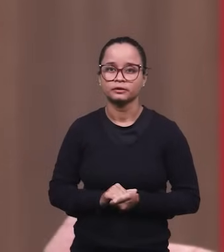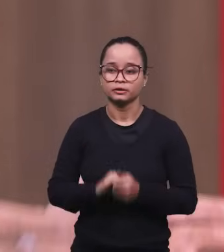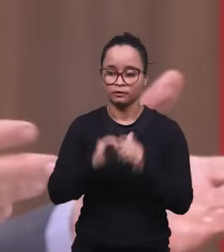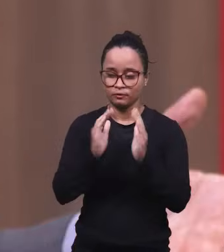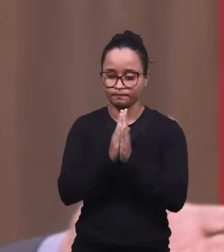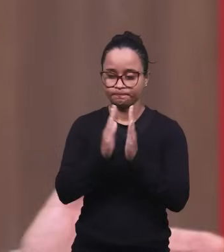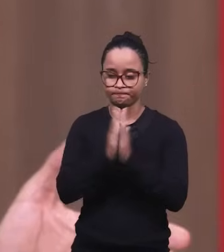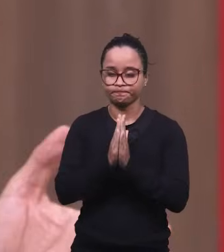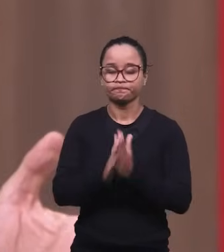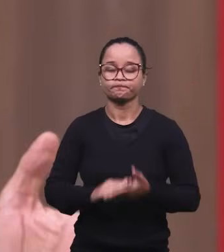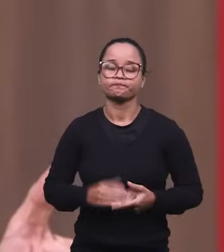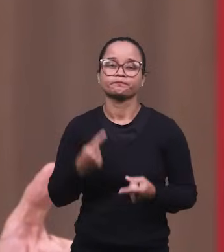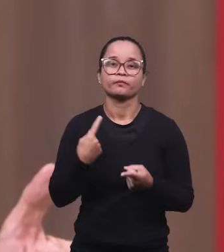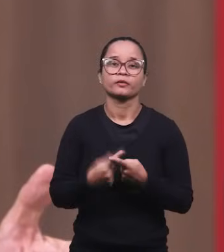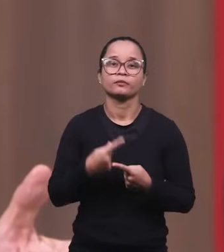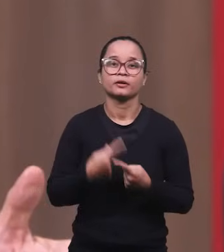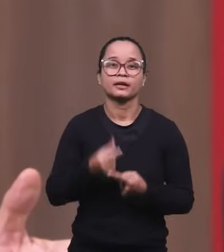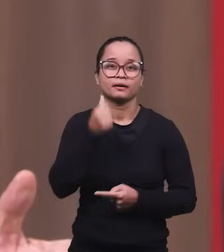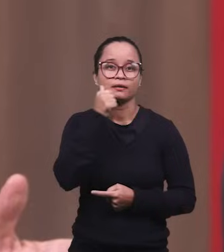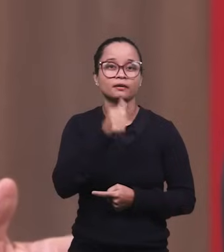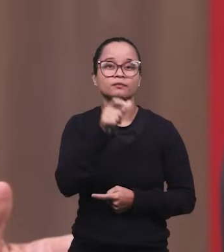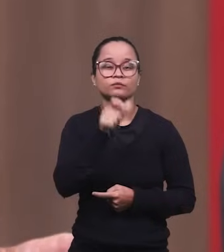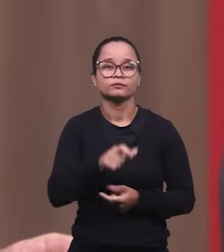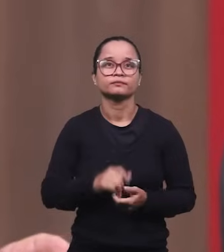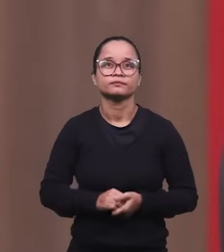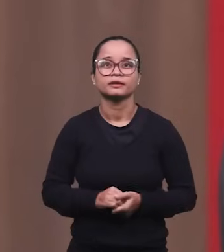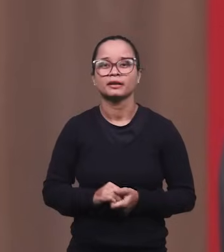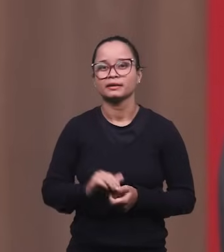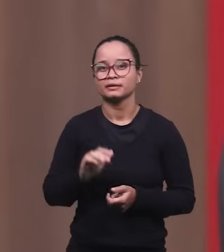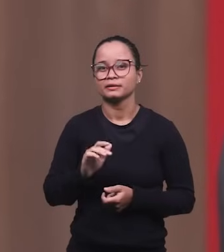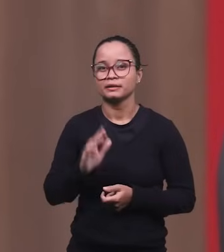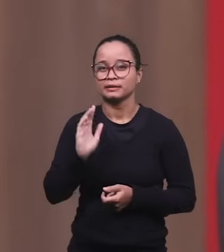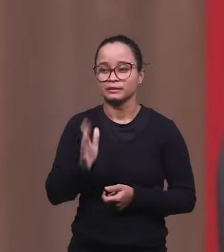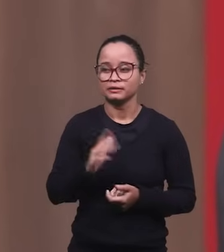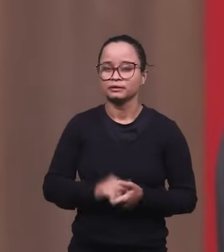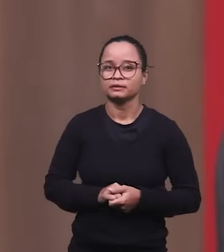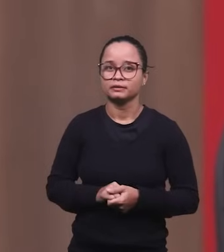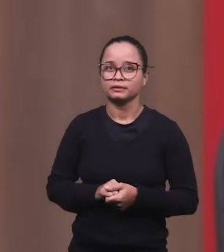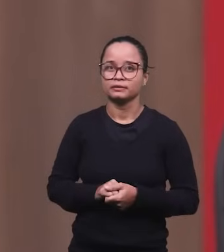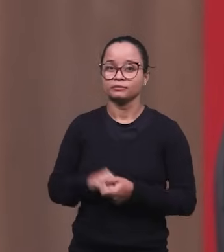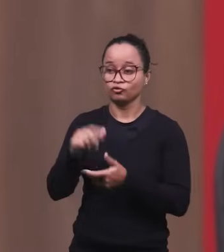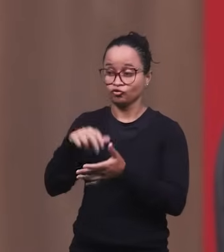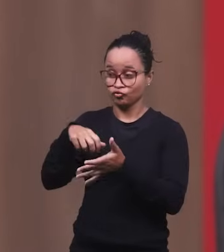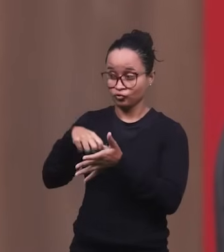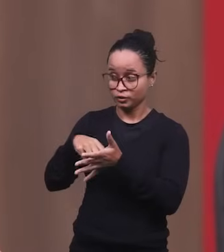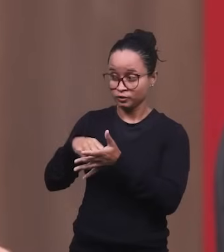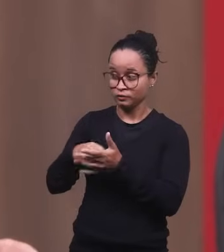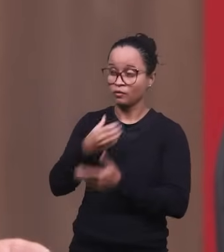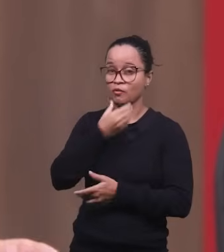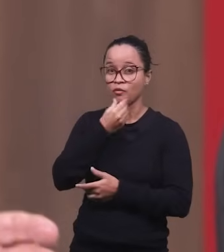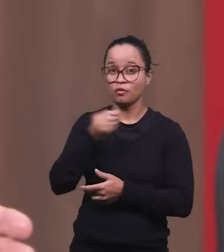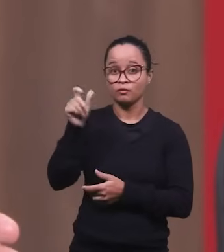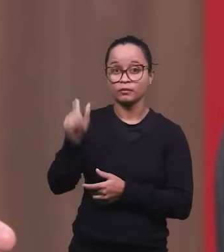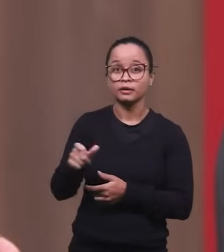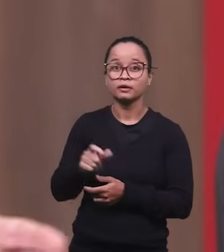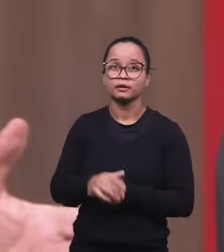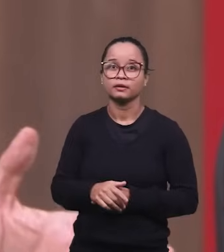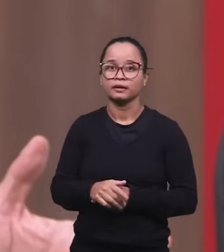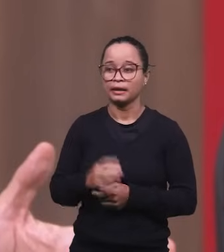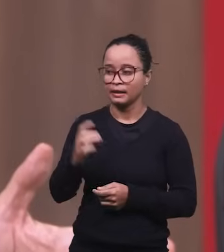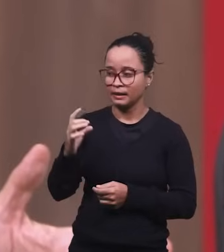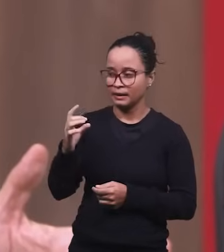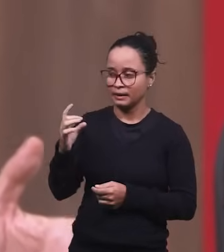sua intercessão, porque aquela mulher ali, ela estava aos pés de um homem que, naquilo que Davi